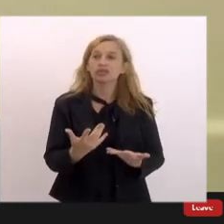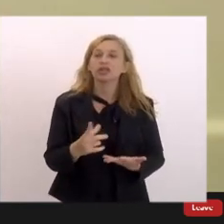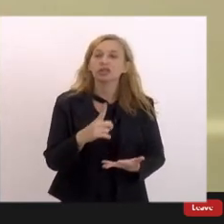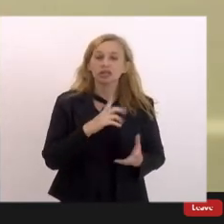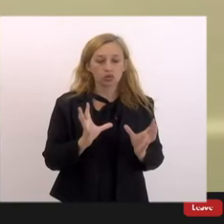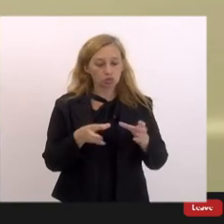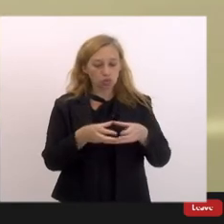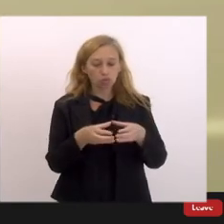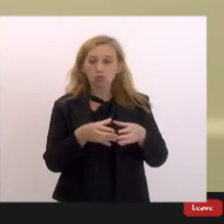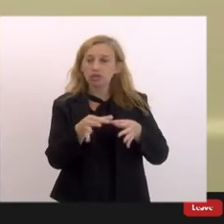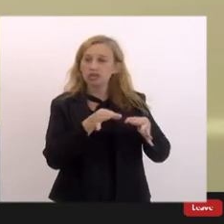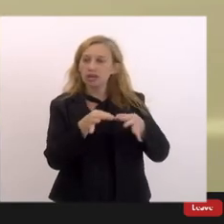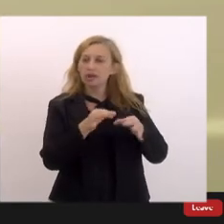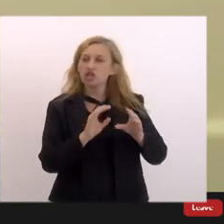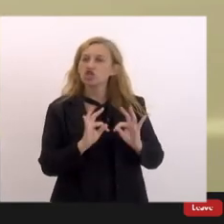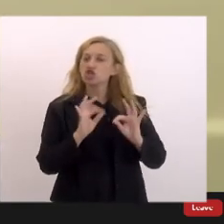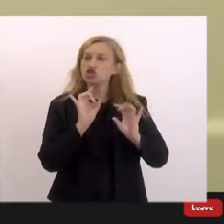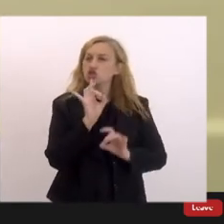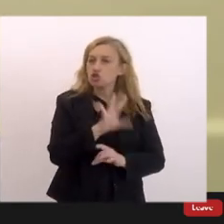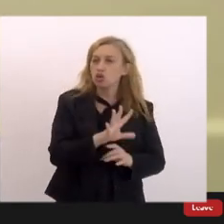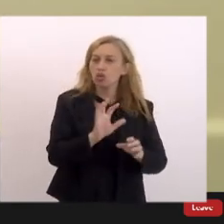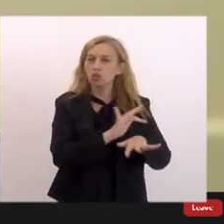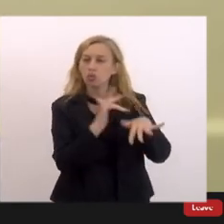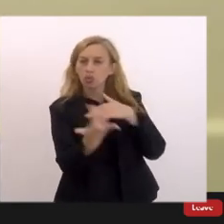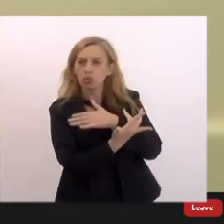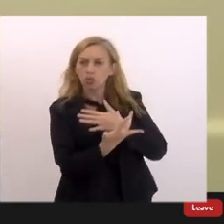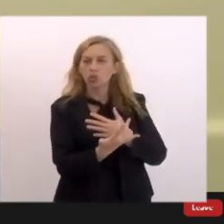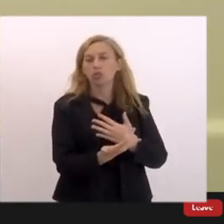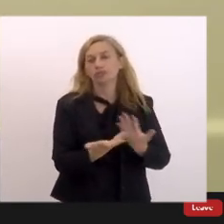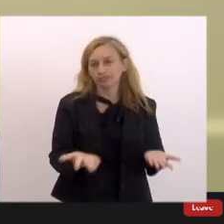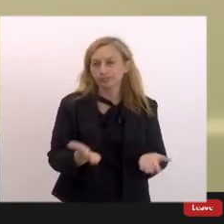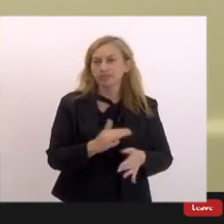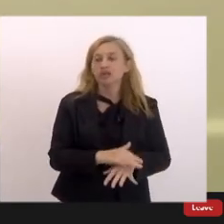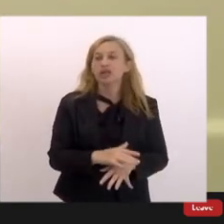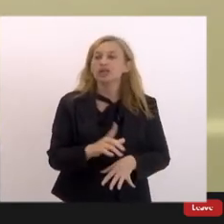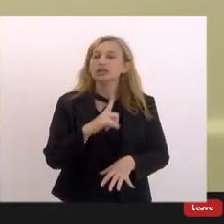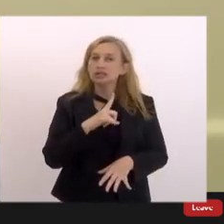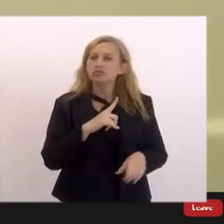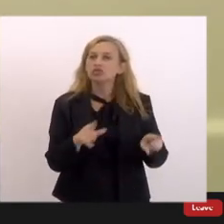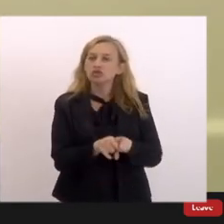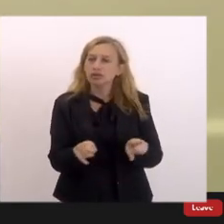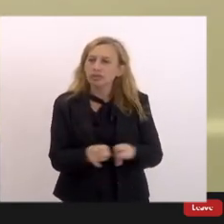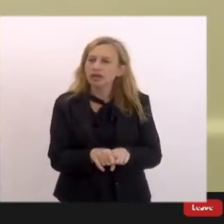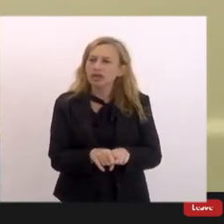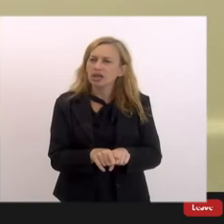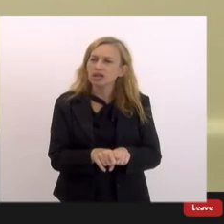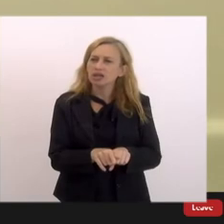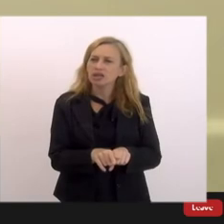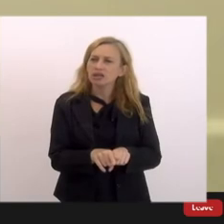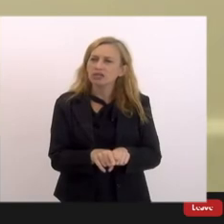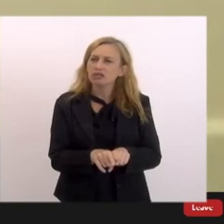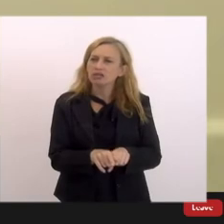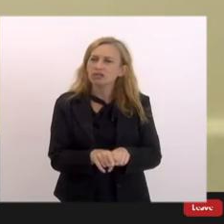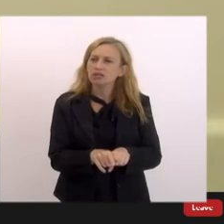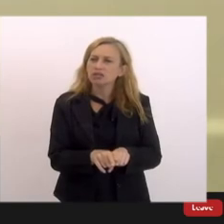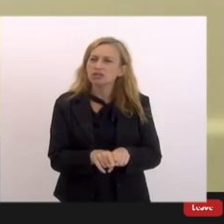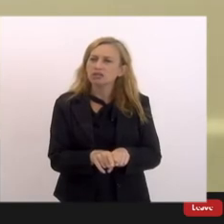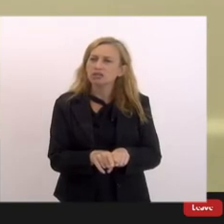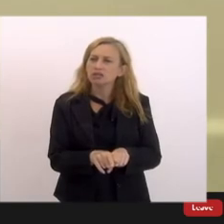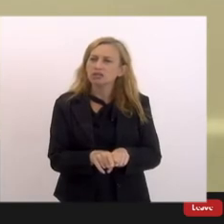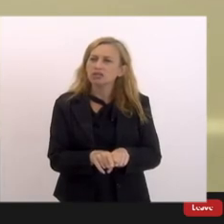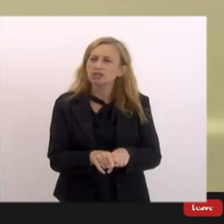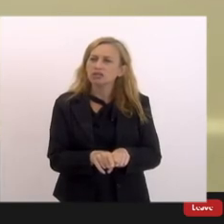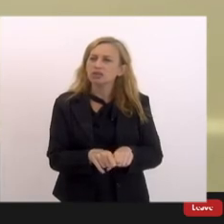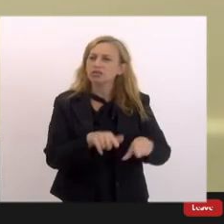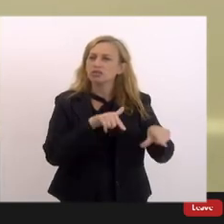equipe que só trabalha na rede social dentro da nossa assessoria de comunicação. E nós temos também é um